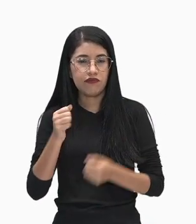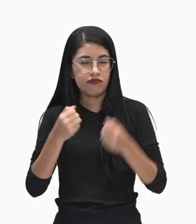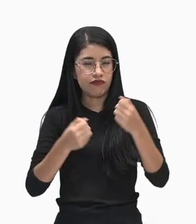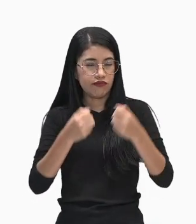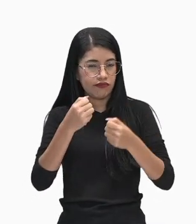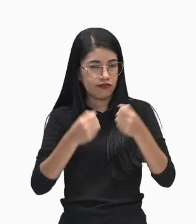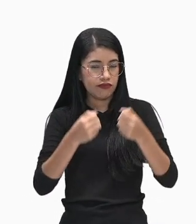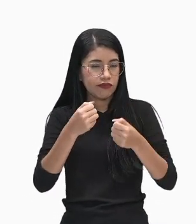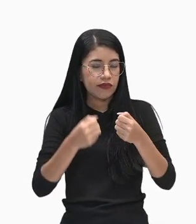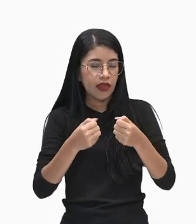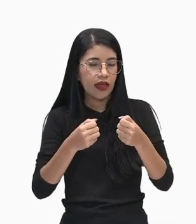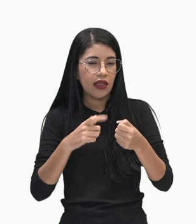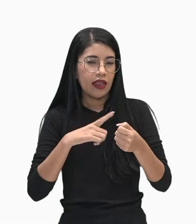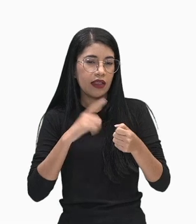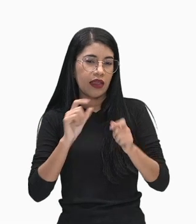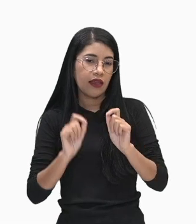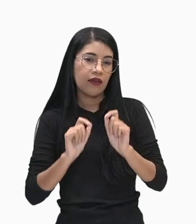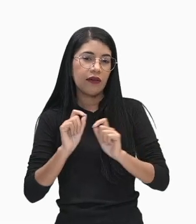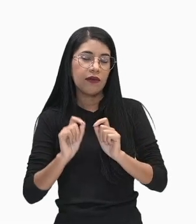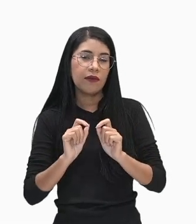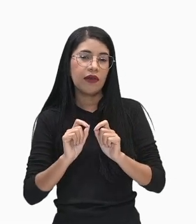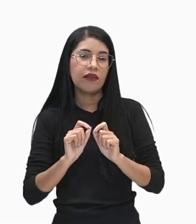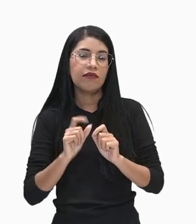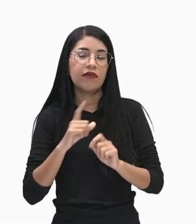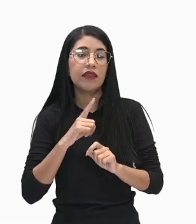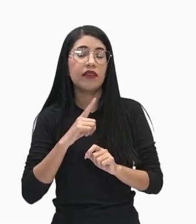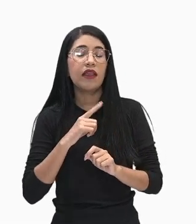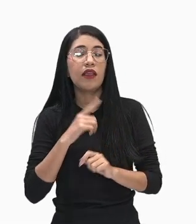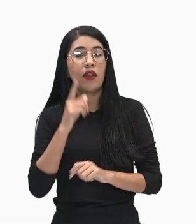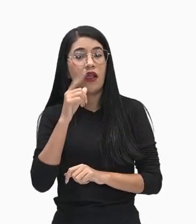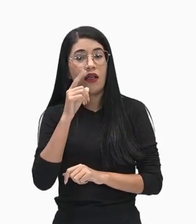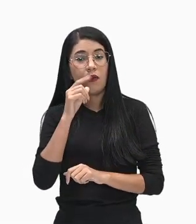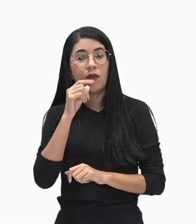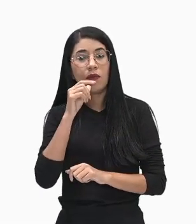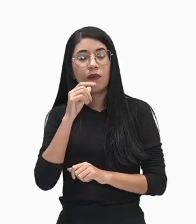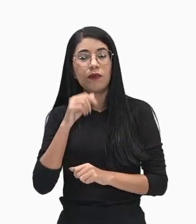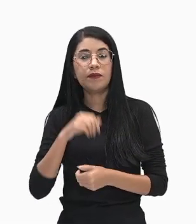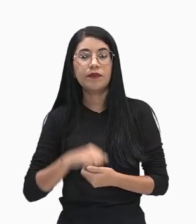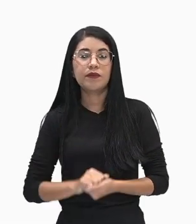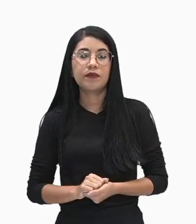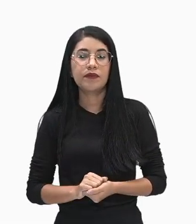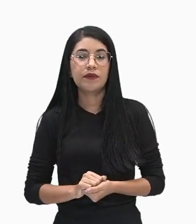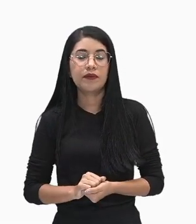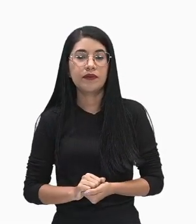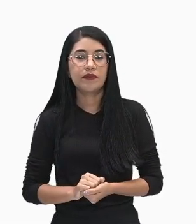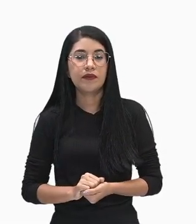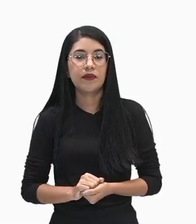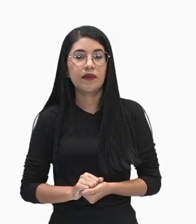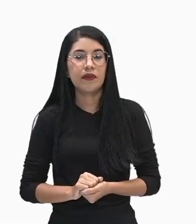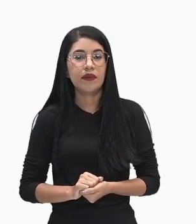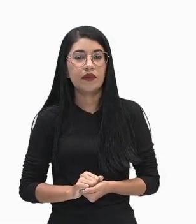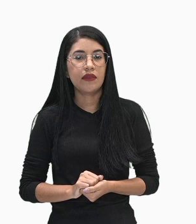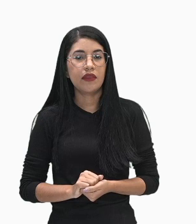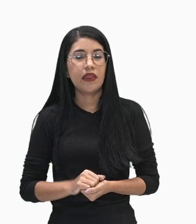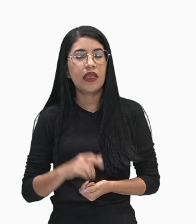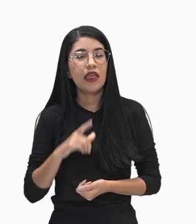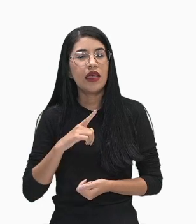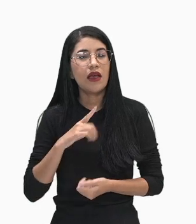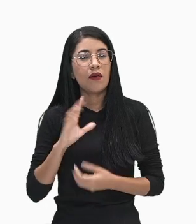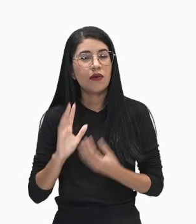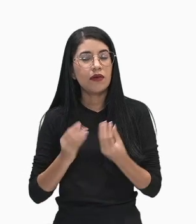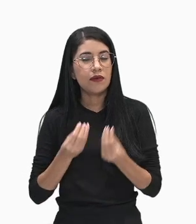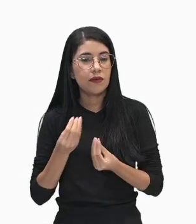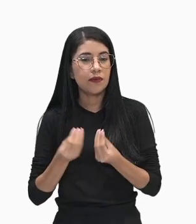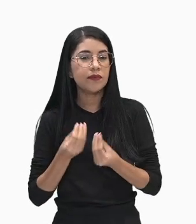pessoal? Bateria de automóvel, a gente tem lá uma solução eletrolítica lá e a corrente elétrica, ela é a movimentação